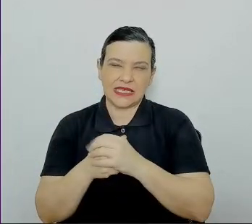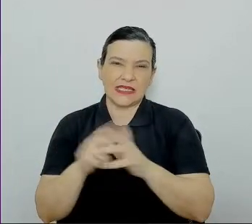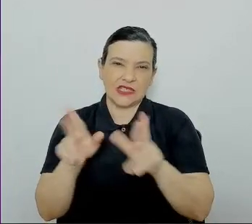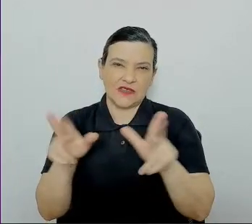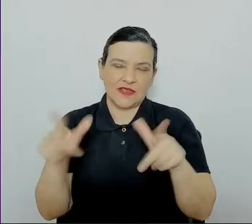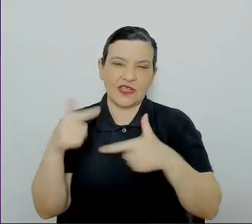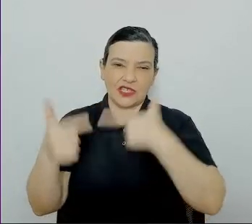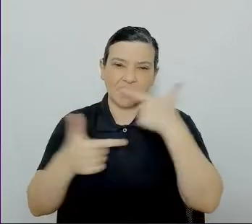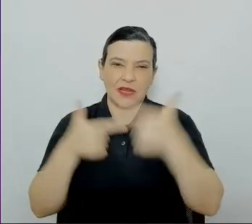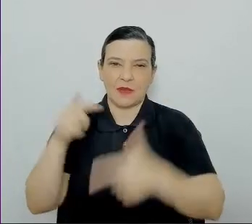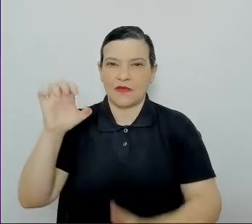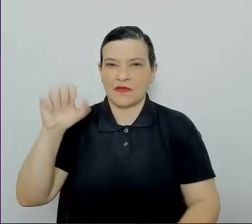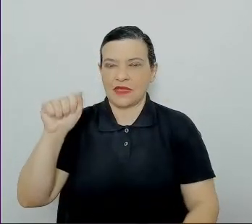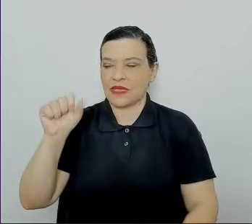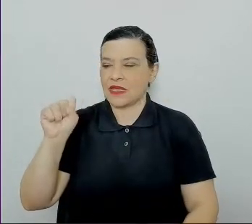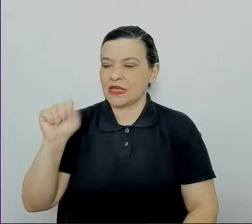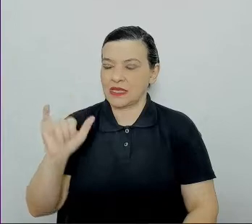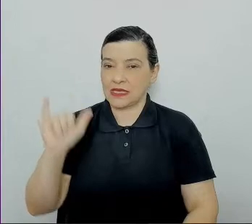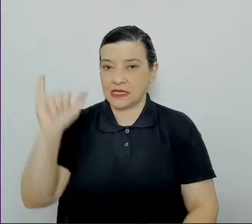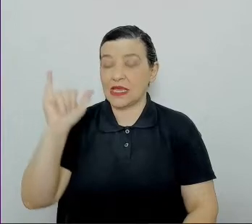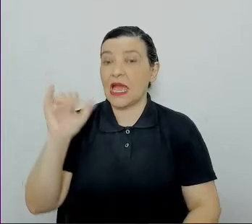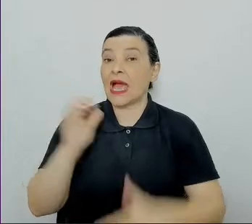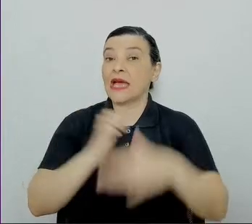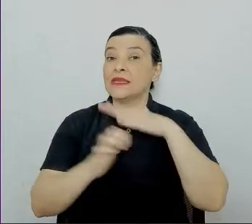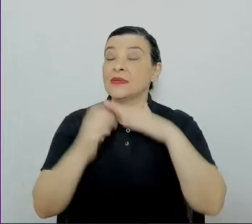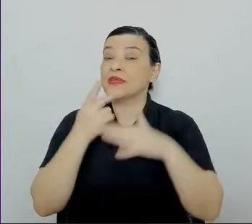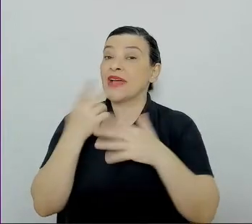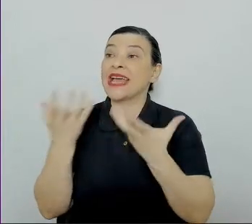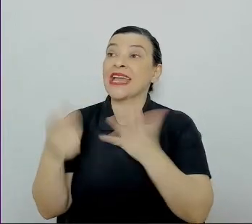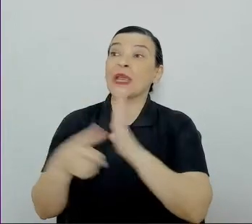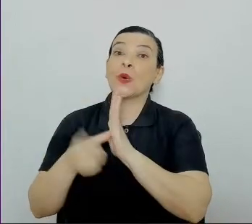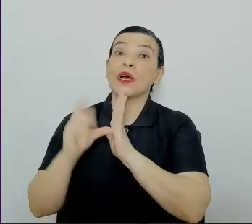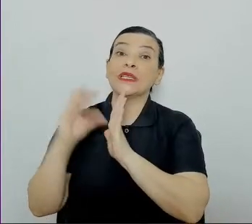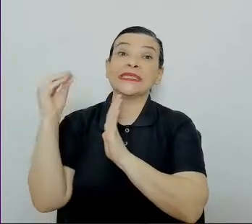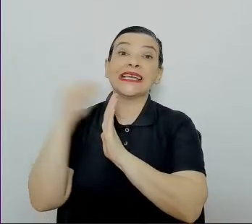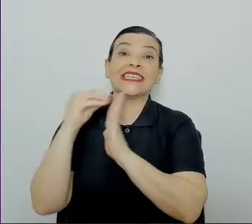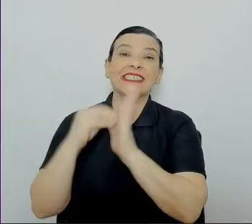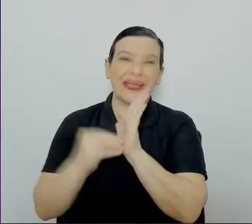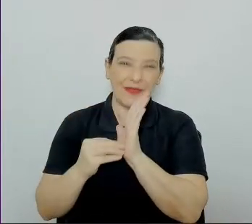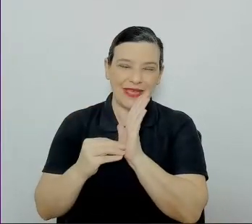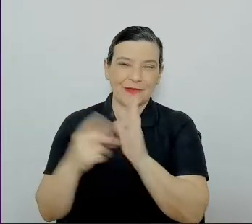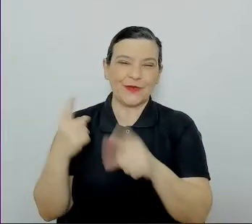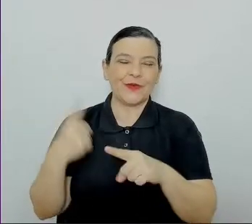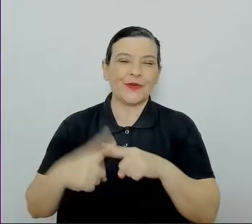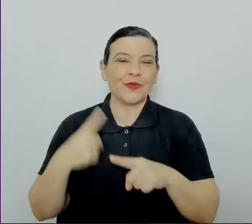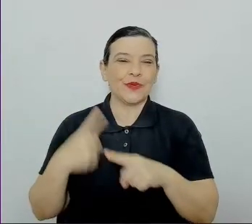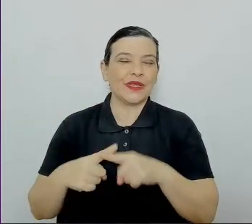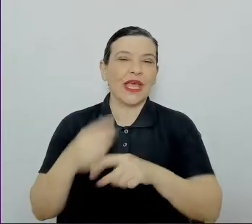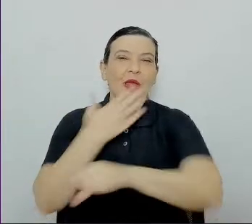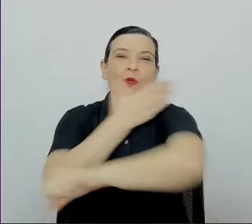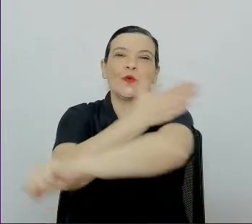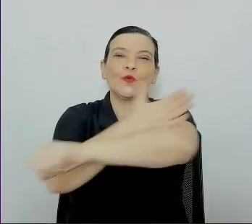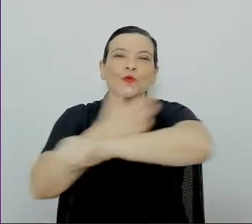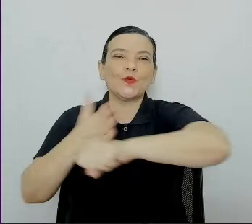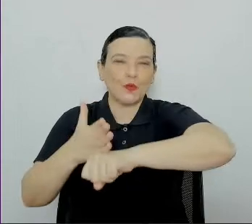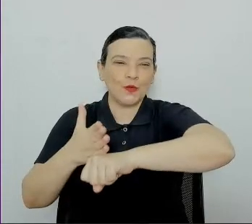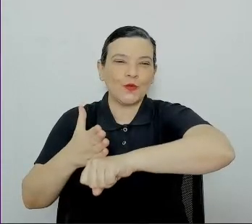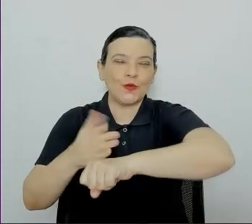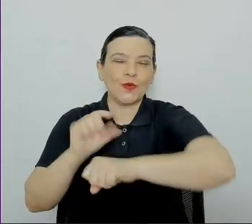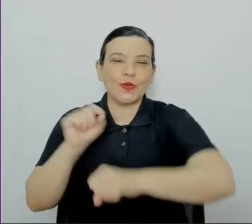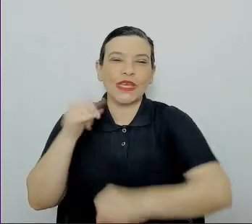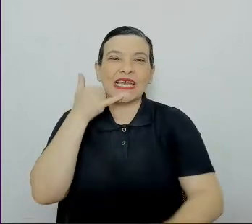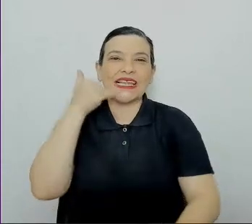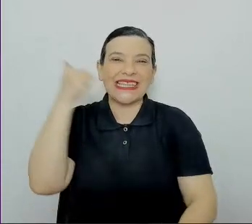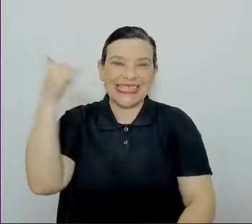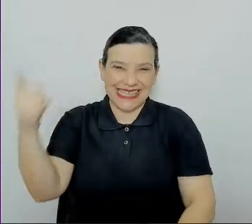qual as empresas falavam, eu quero agendamento. Porque elas tinham aquele hábito, e é engraçado, era um hábito de ligar para a cooperativa